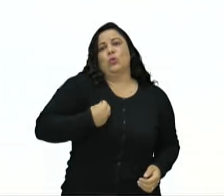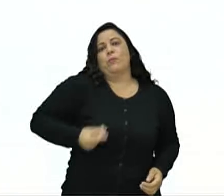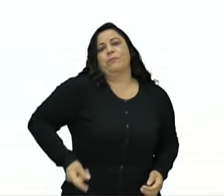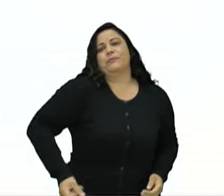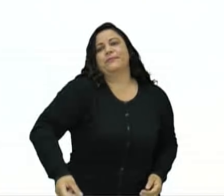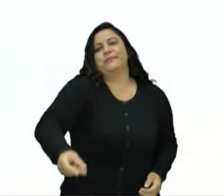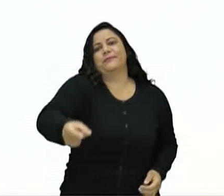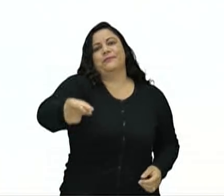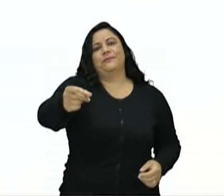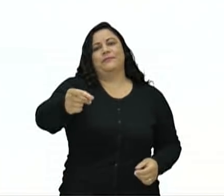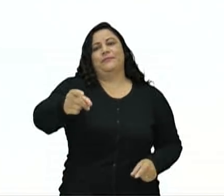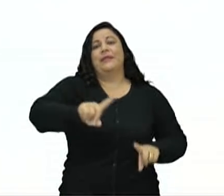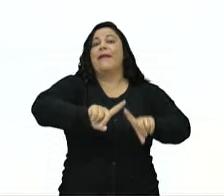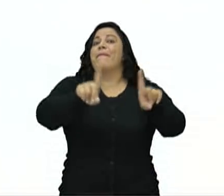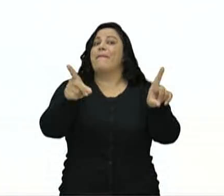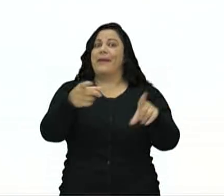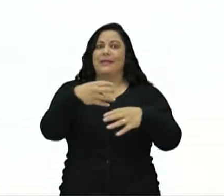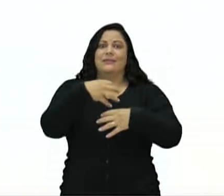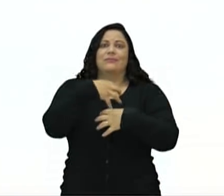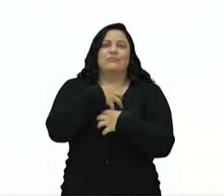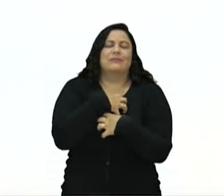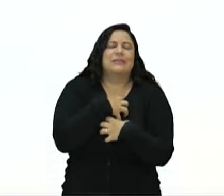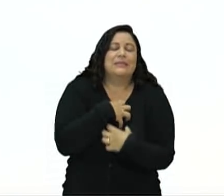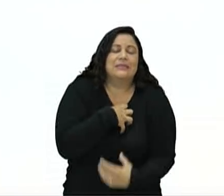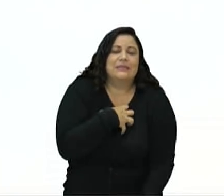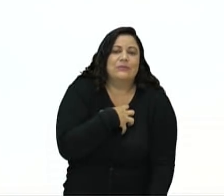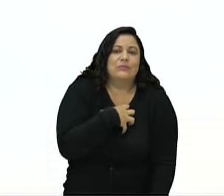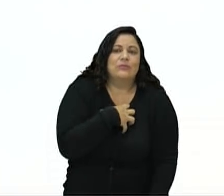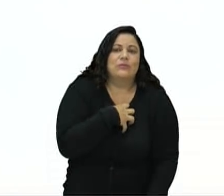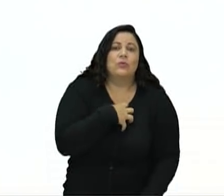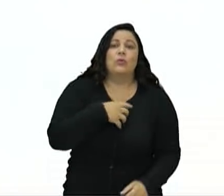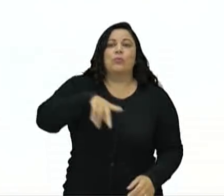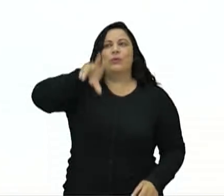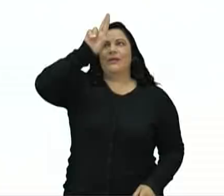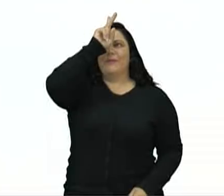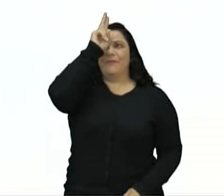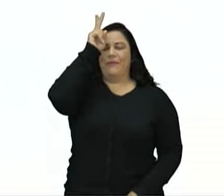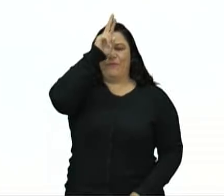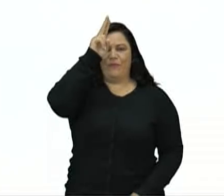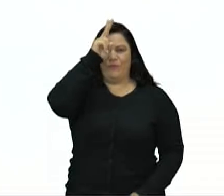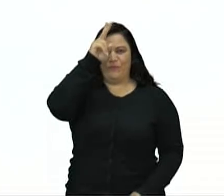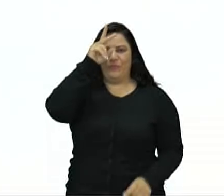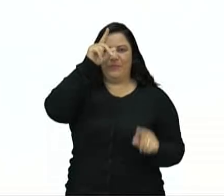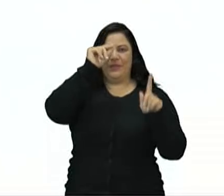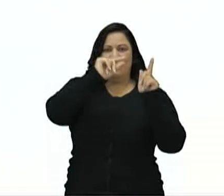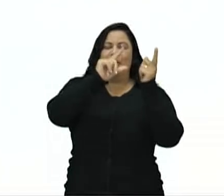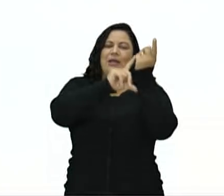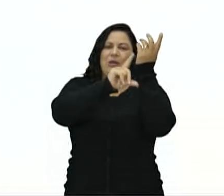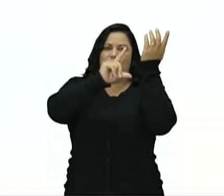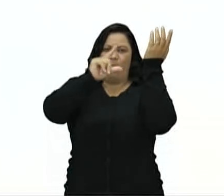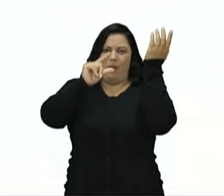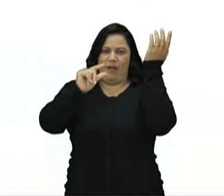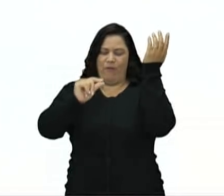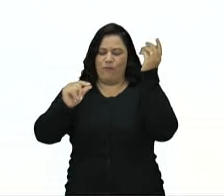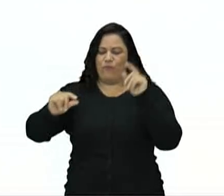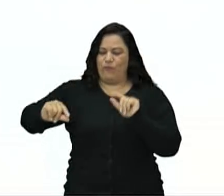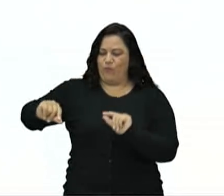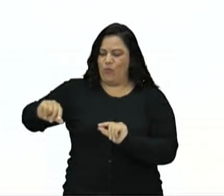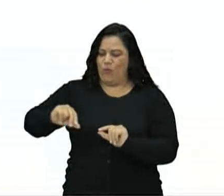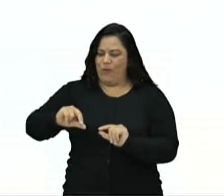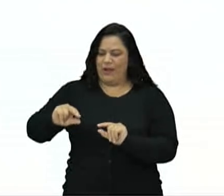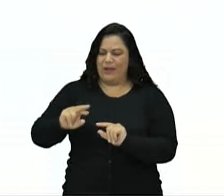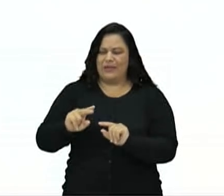Por exemplo, uma formiga levando uma folha não é só uma formiga levando uma folha. Uma pessoa